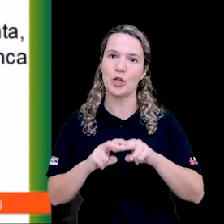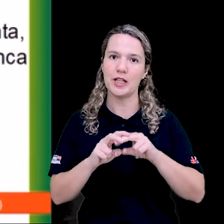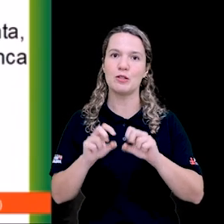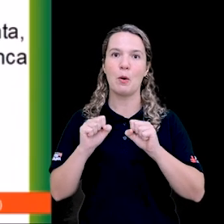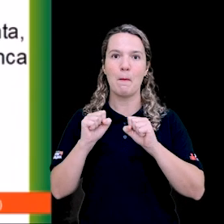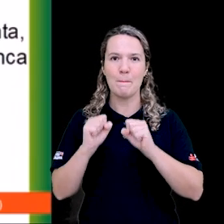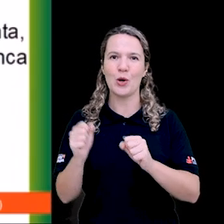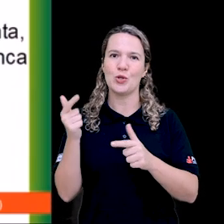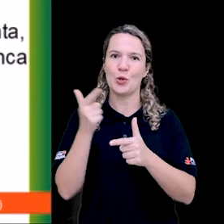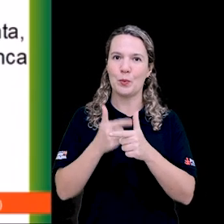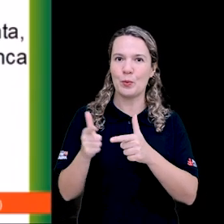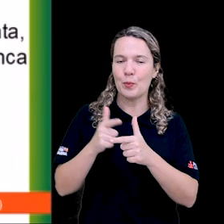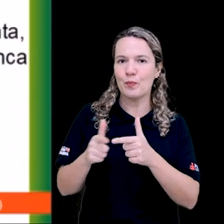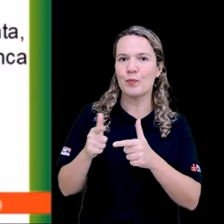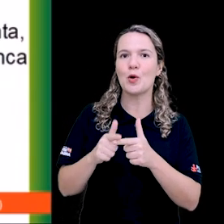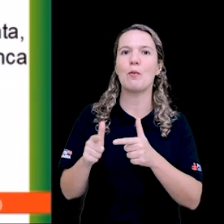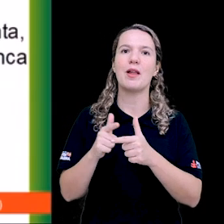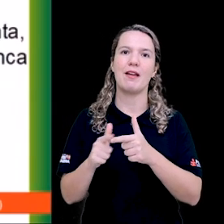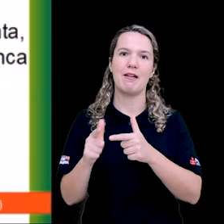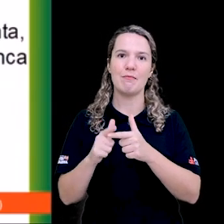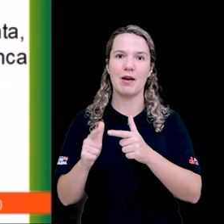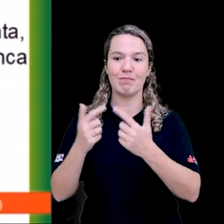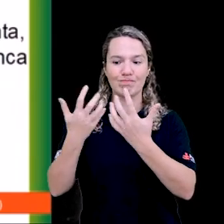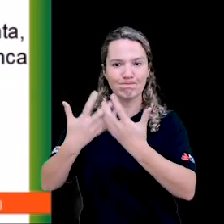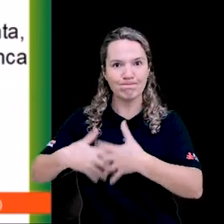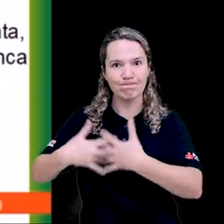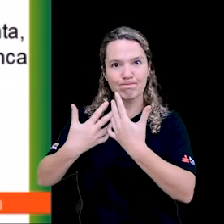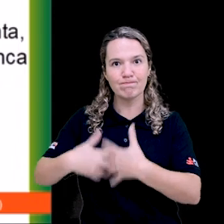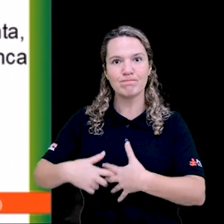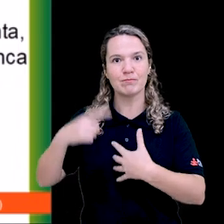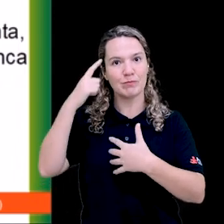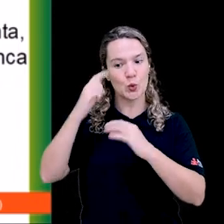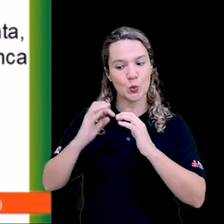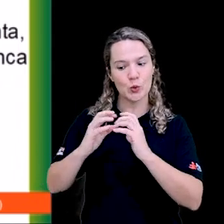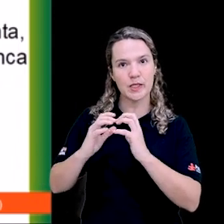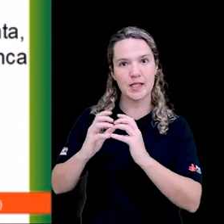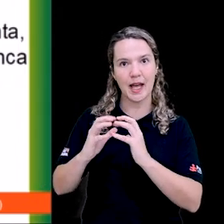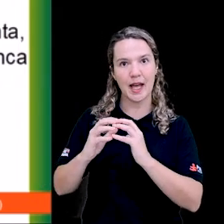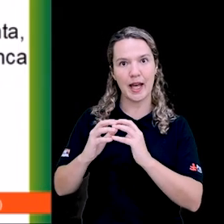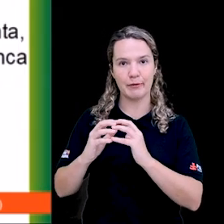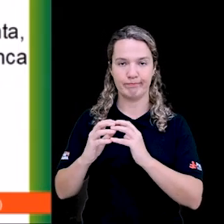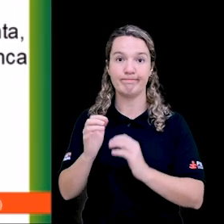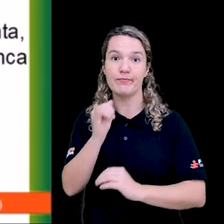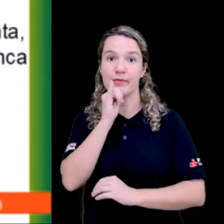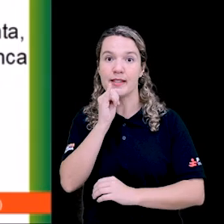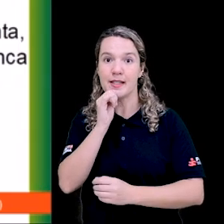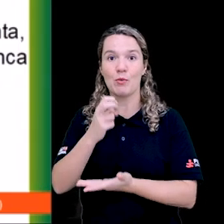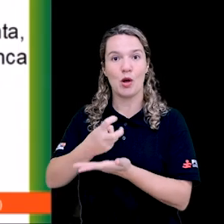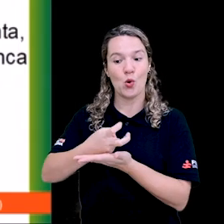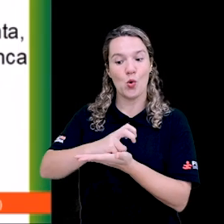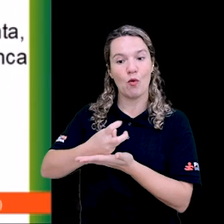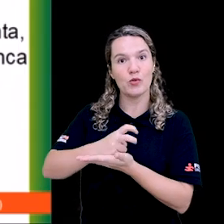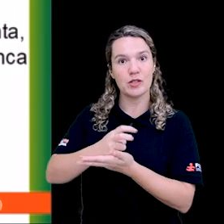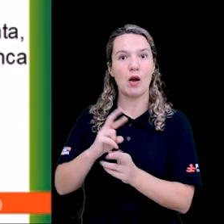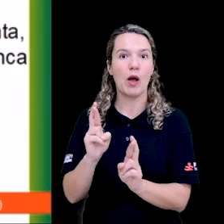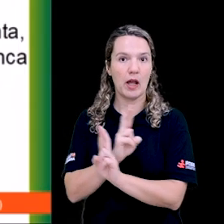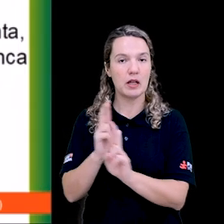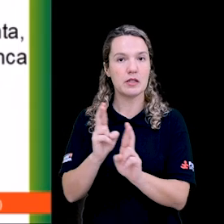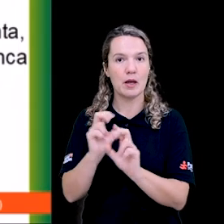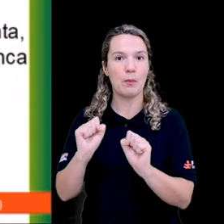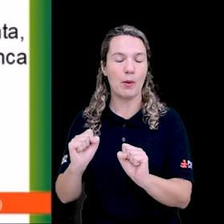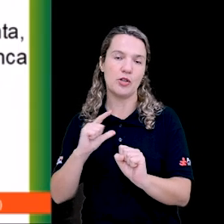pode ocorrer problemas no funcionamento desse cérebro e muitas vezes a convulsão está associada